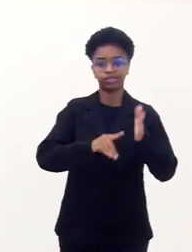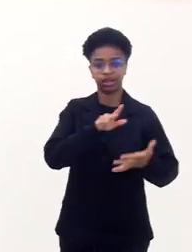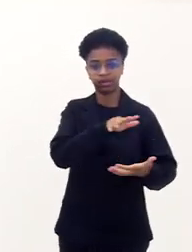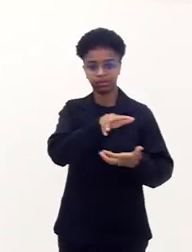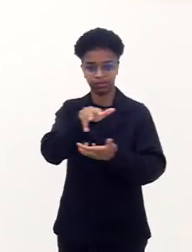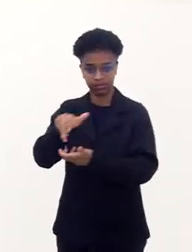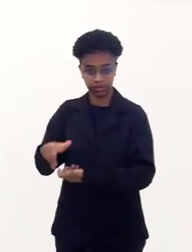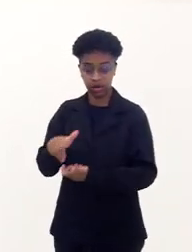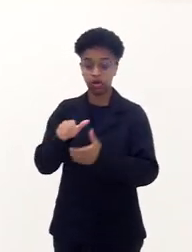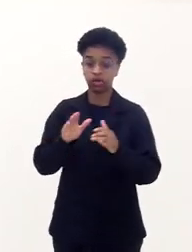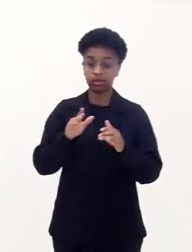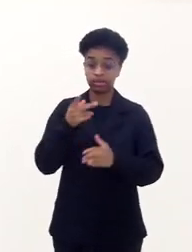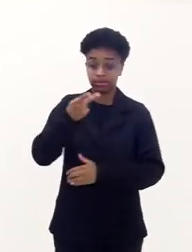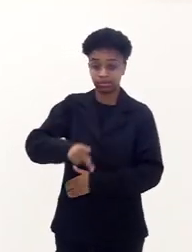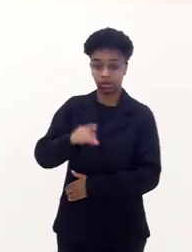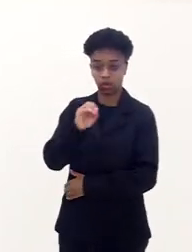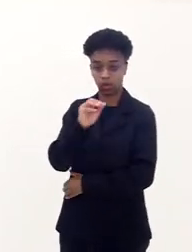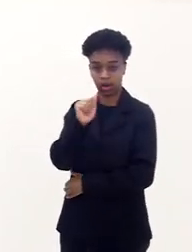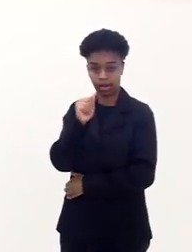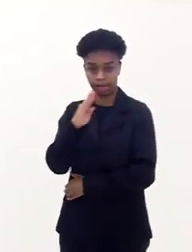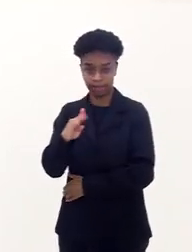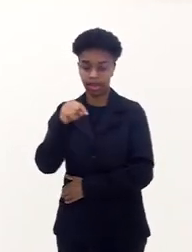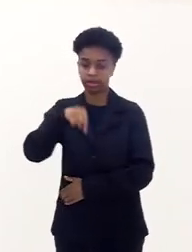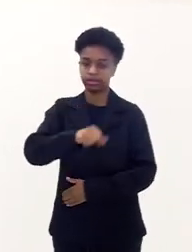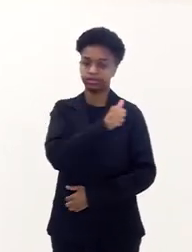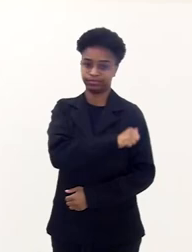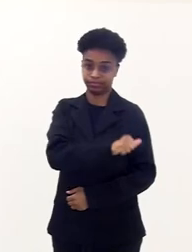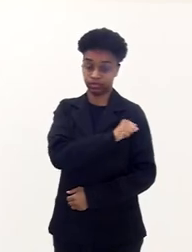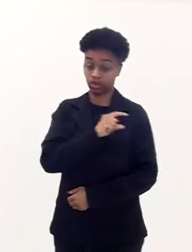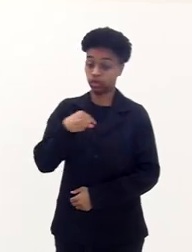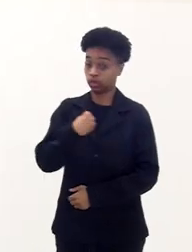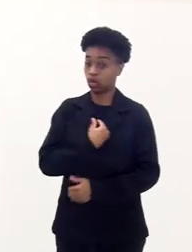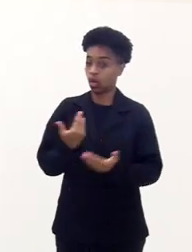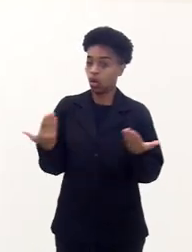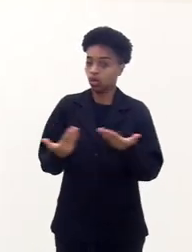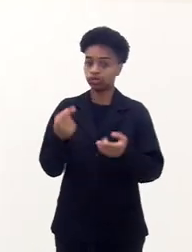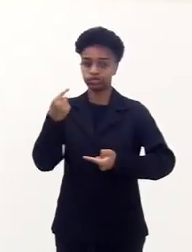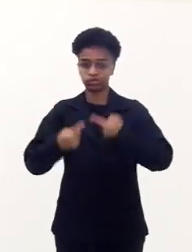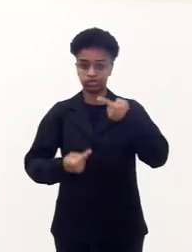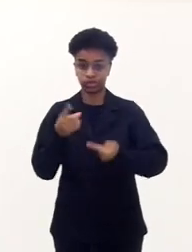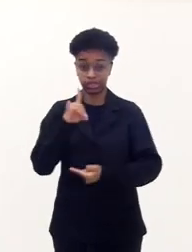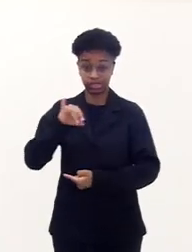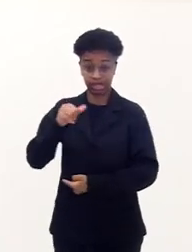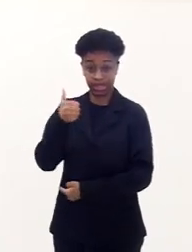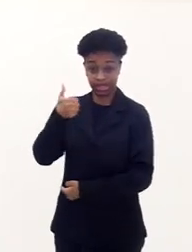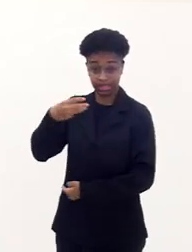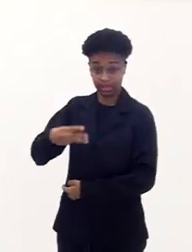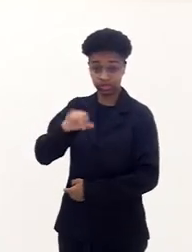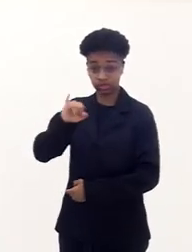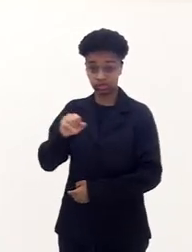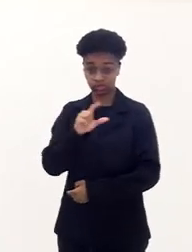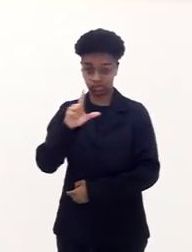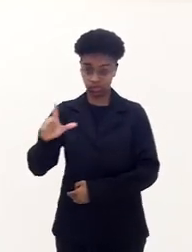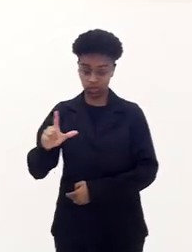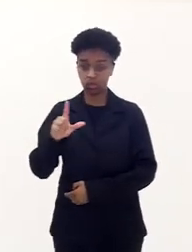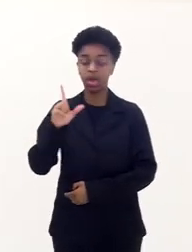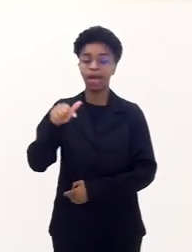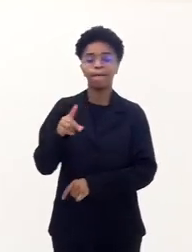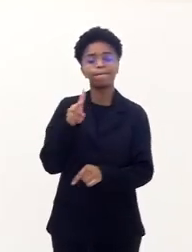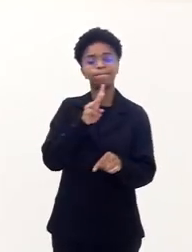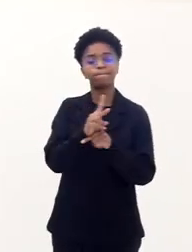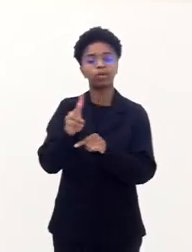direito internacional da OAB do Rio de Janeiro nós estamos hoje discutindo no dia 13 de julho